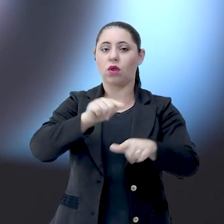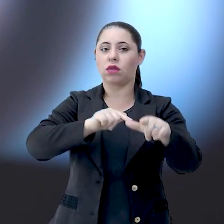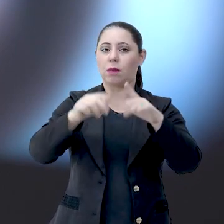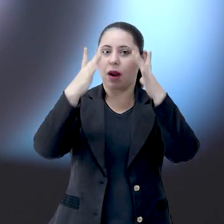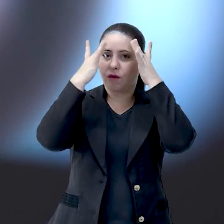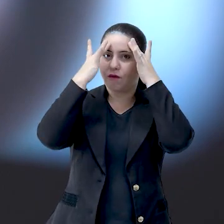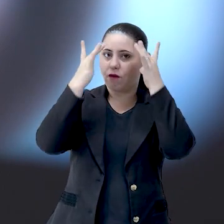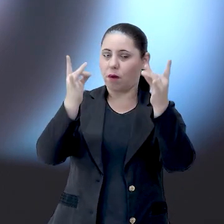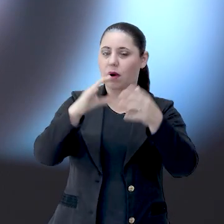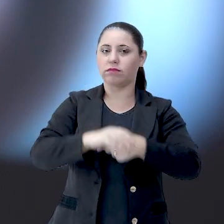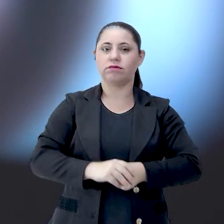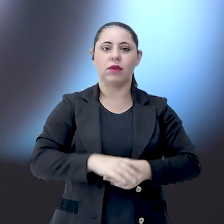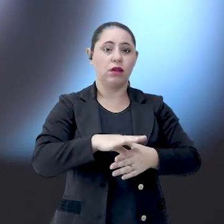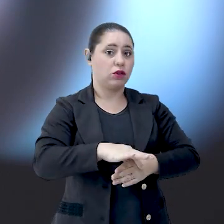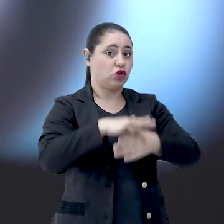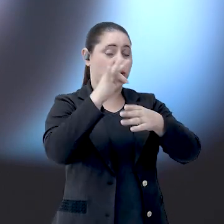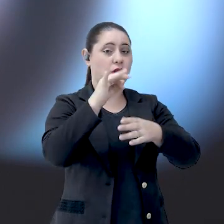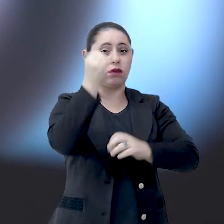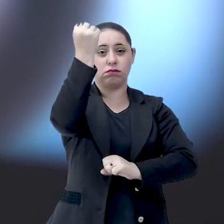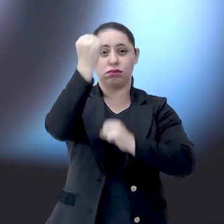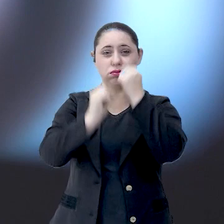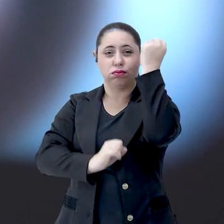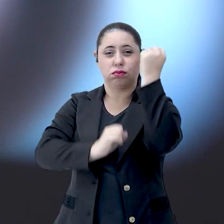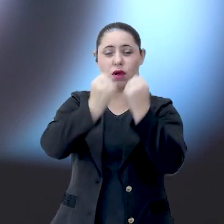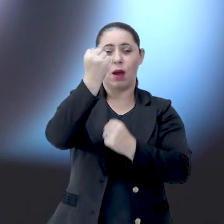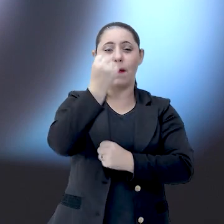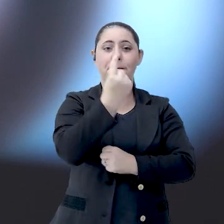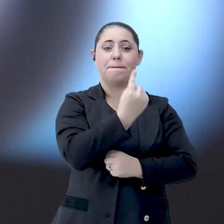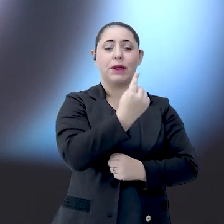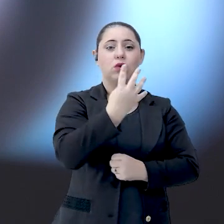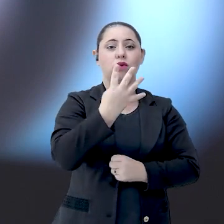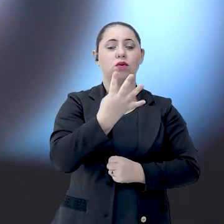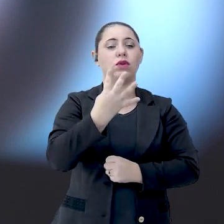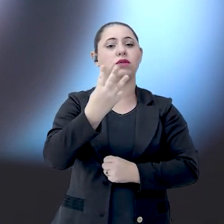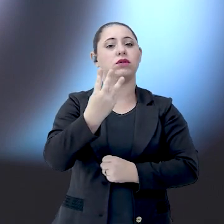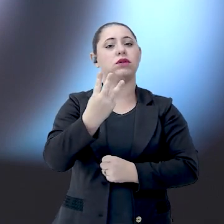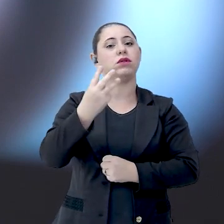2.635 empregos formais, com destaque para indústrias com